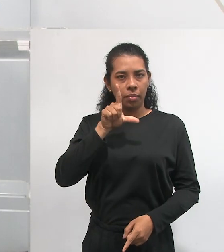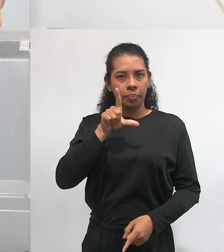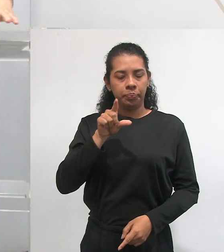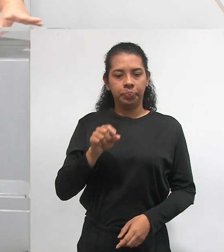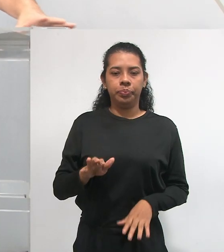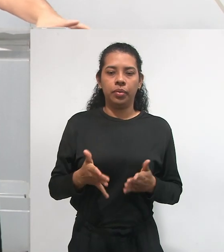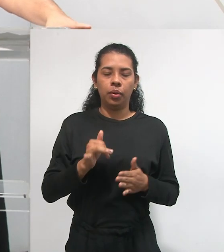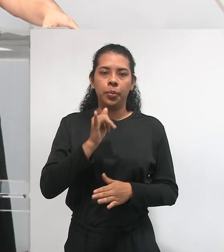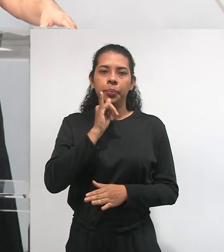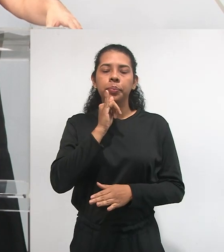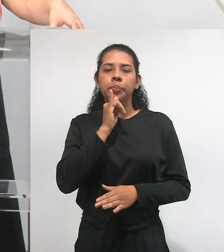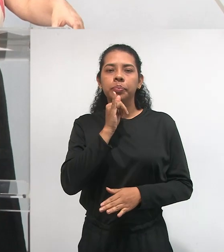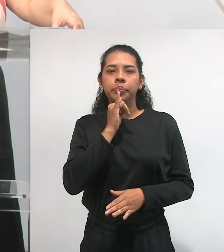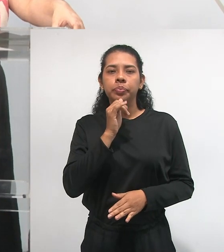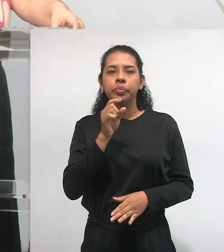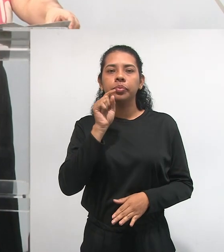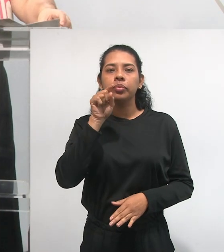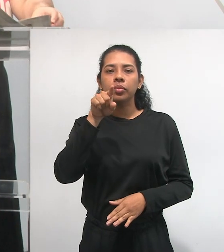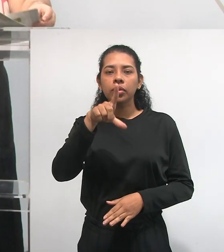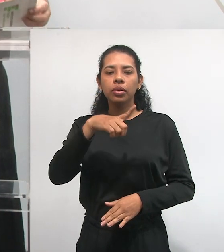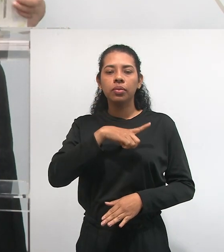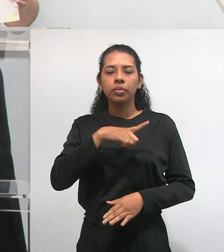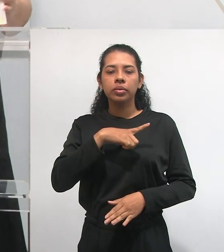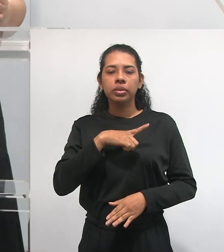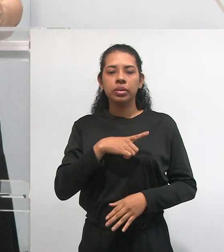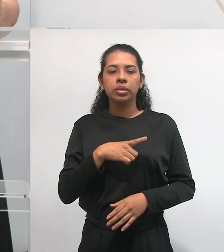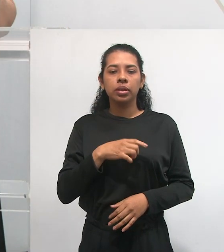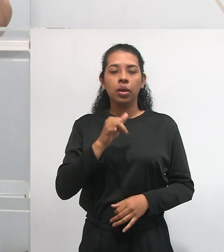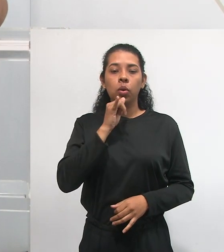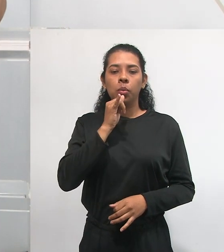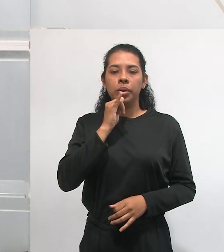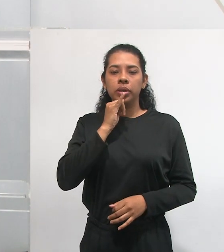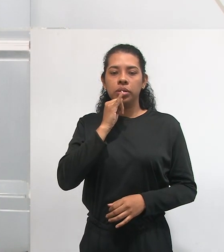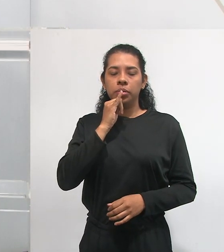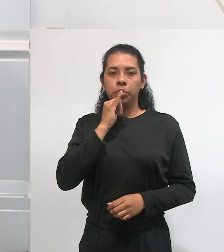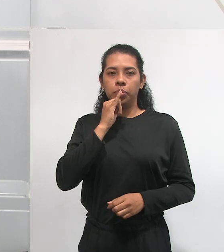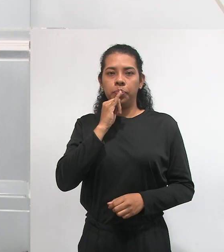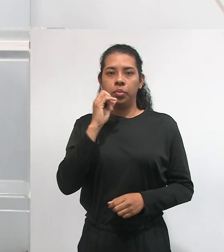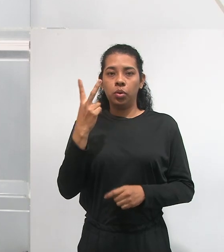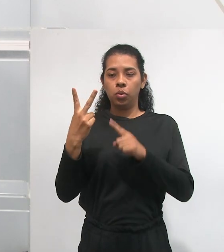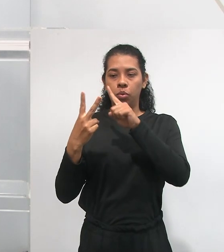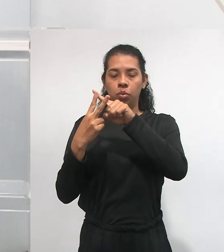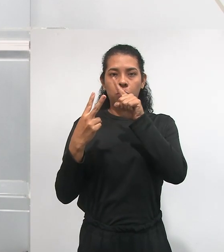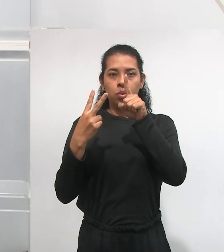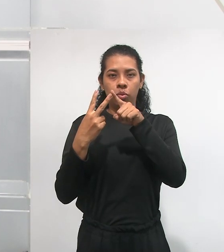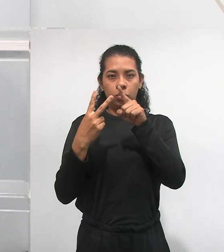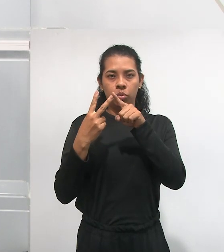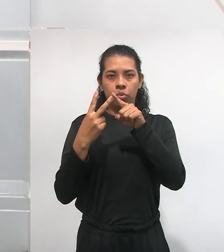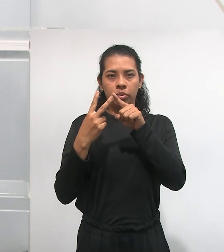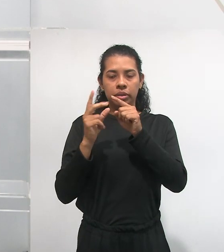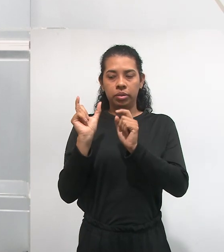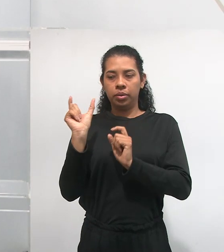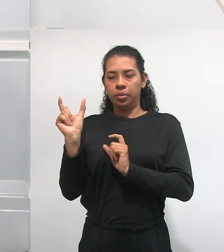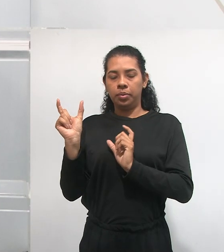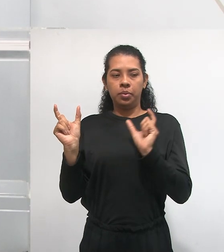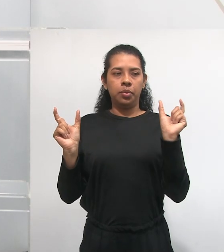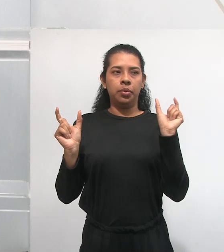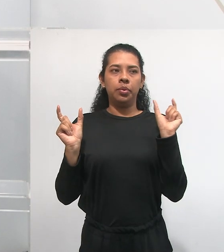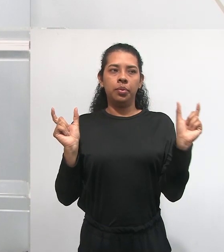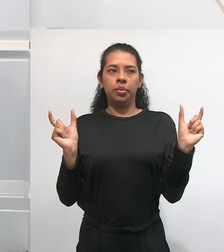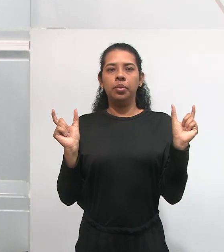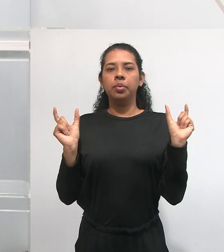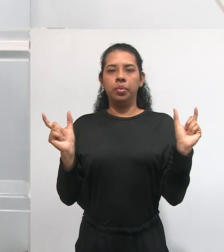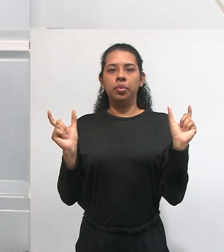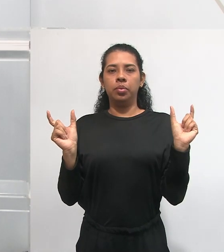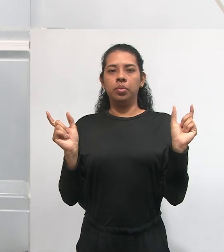vai ter as suas 2 cartas, vou pegar aqui como exemplo. Você vai ter 2 cartas, do